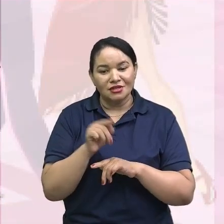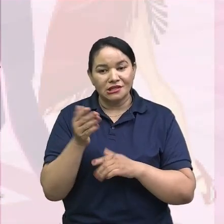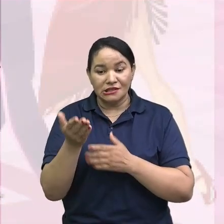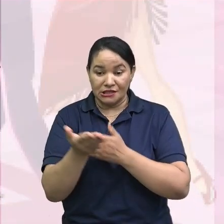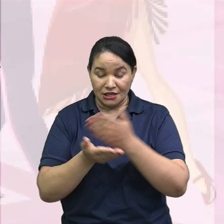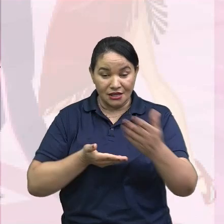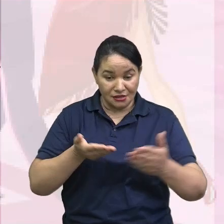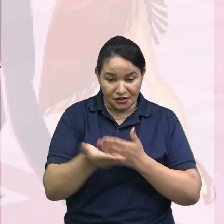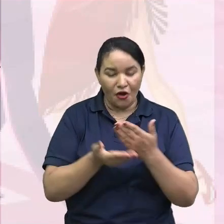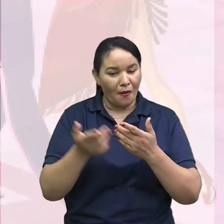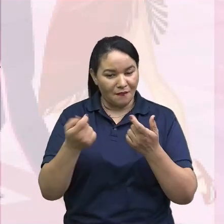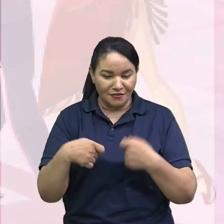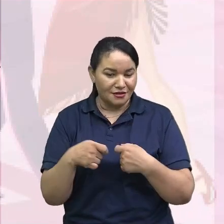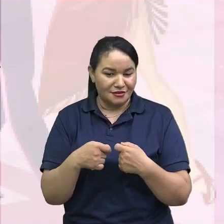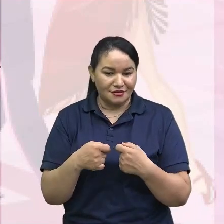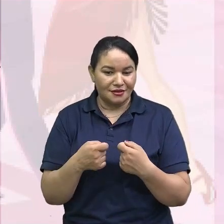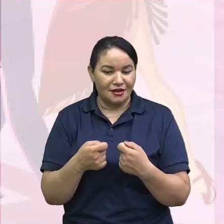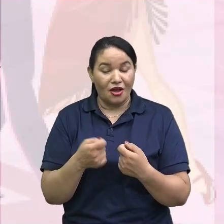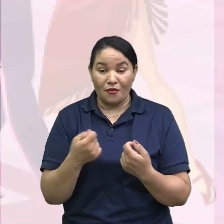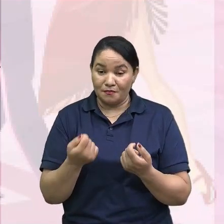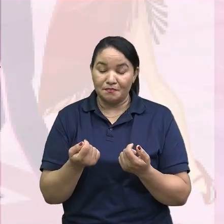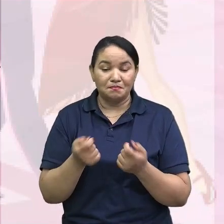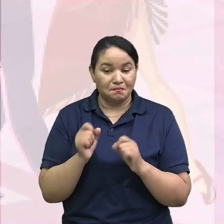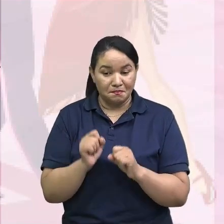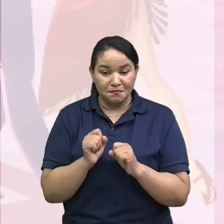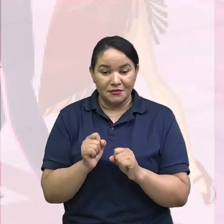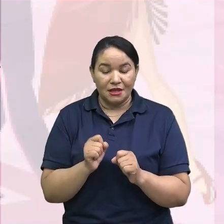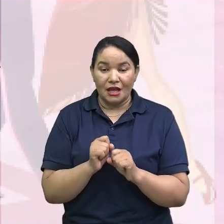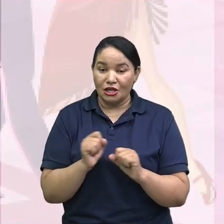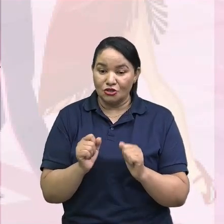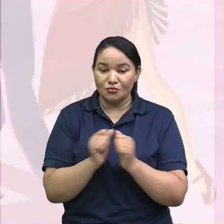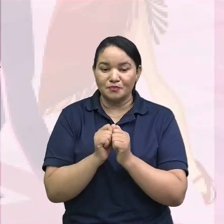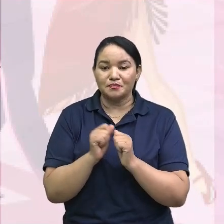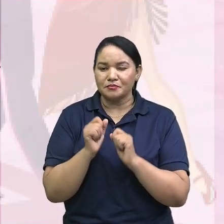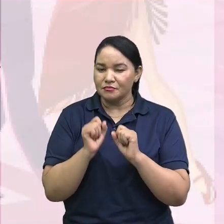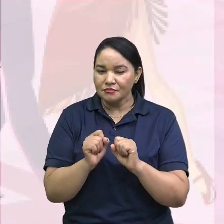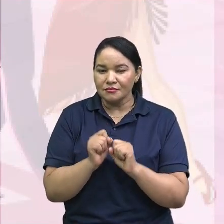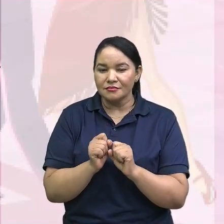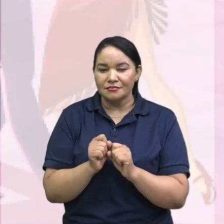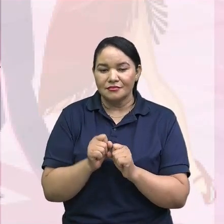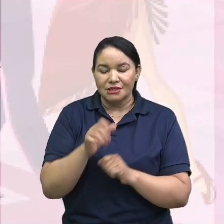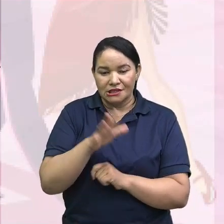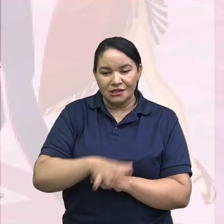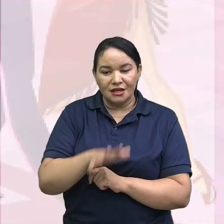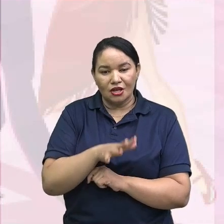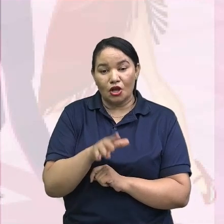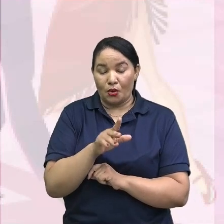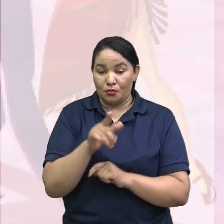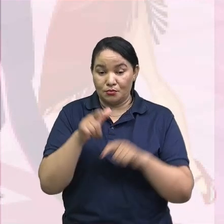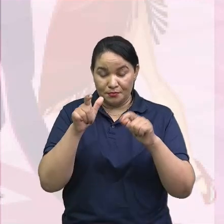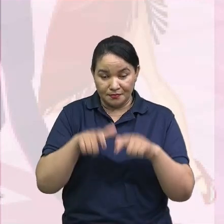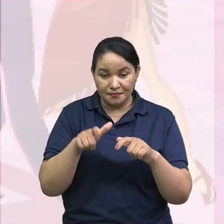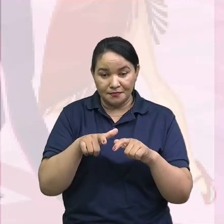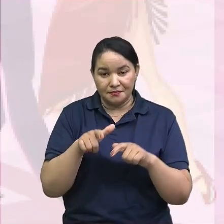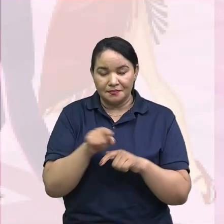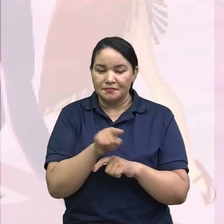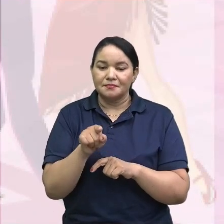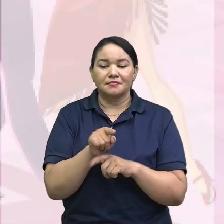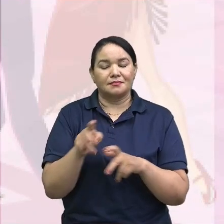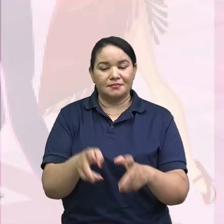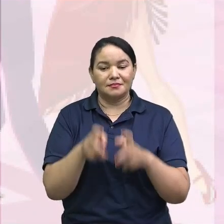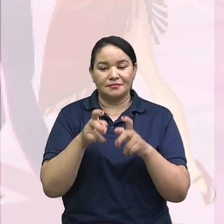com o outro? Então, ao trazer a discussão para o campo regional, a gente vai